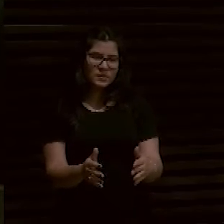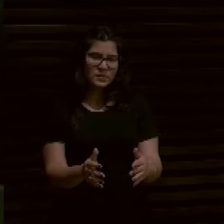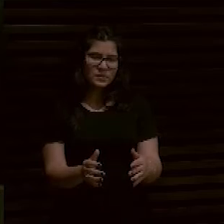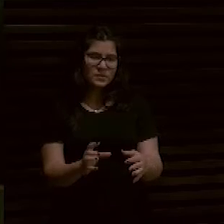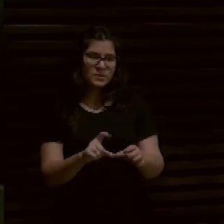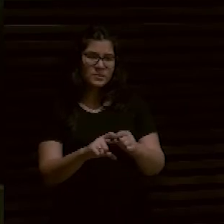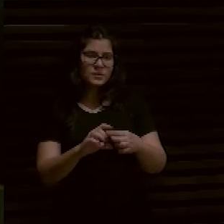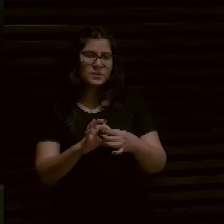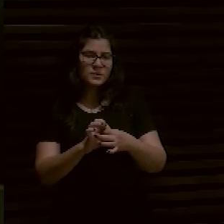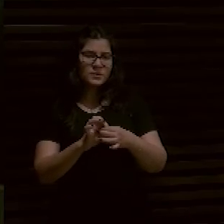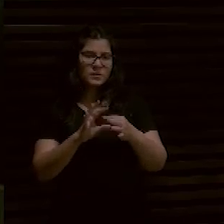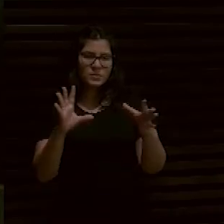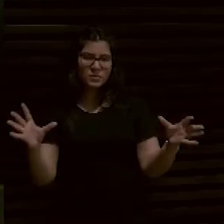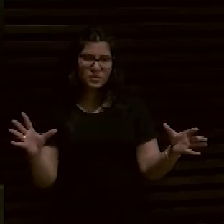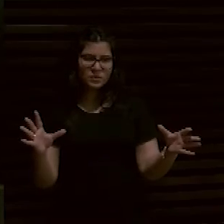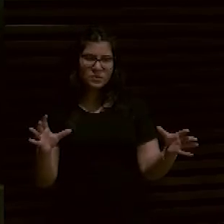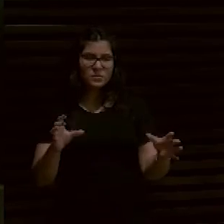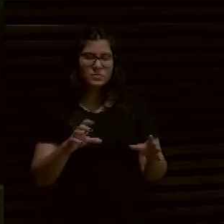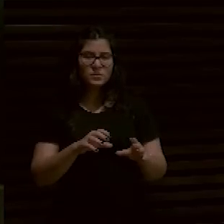desarraigado do deserto,